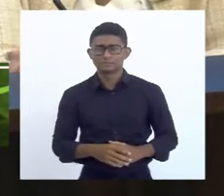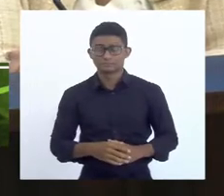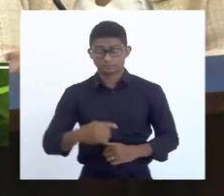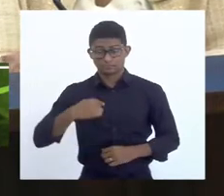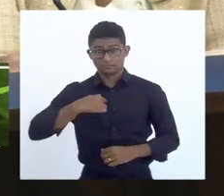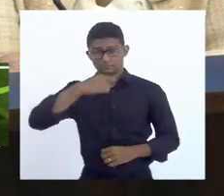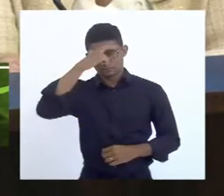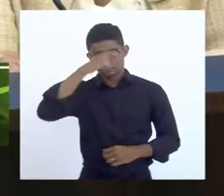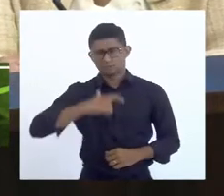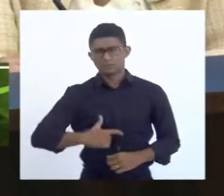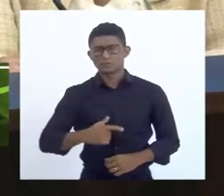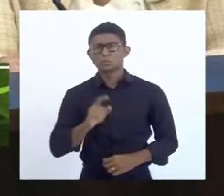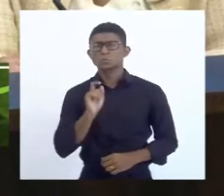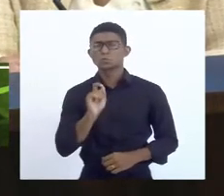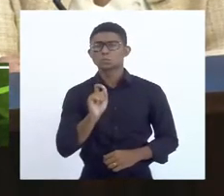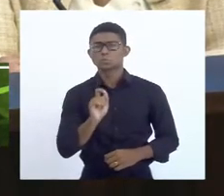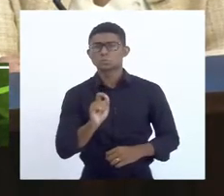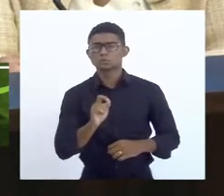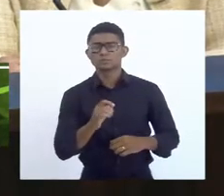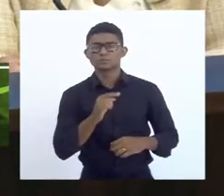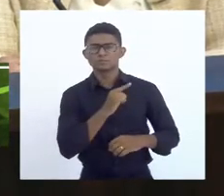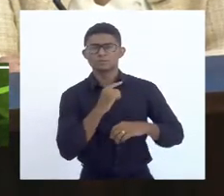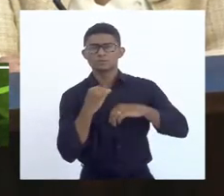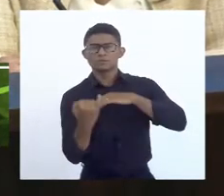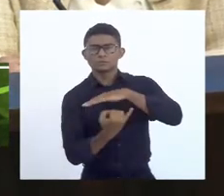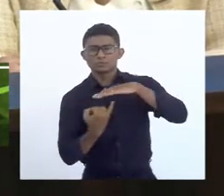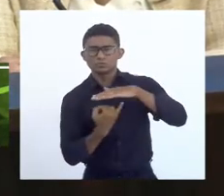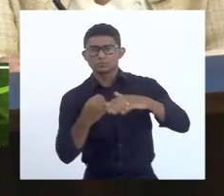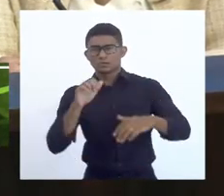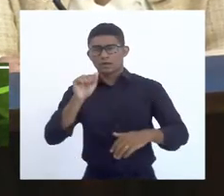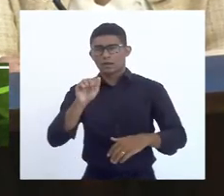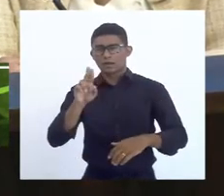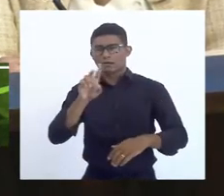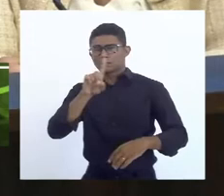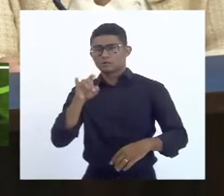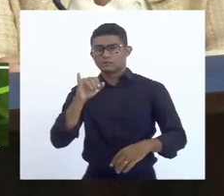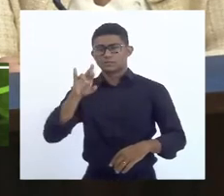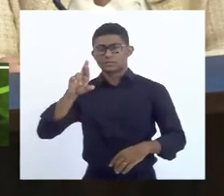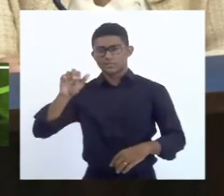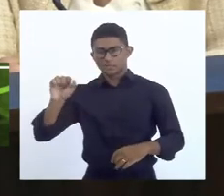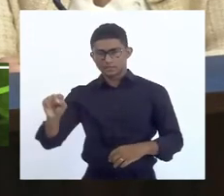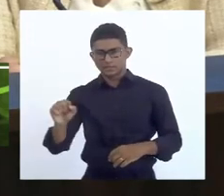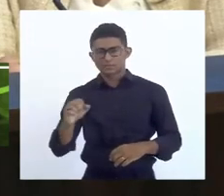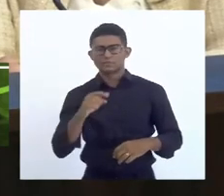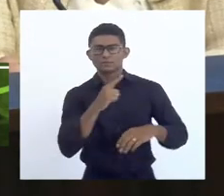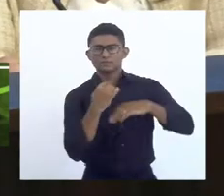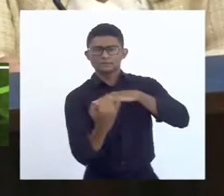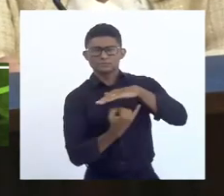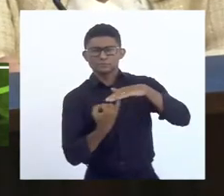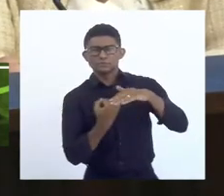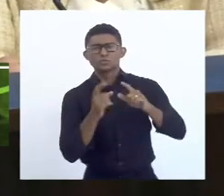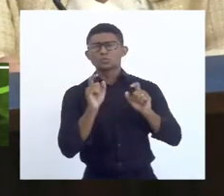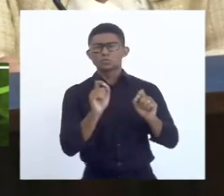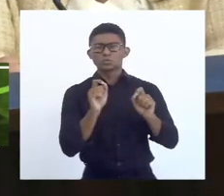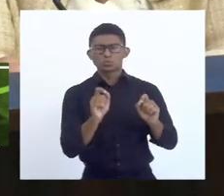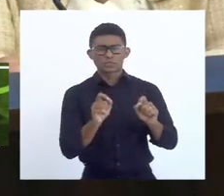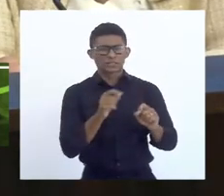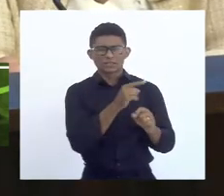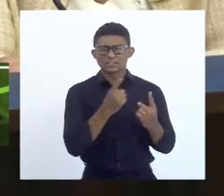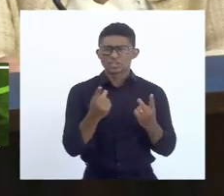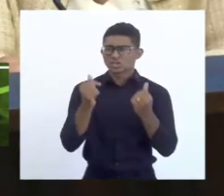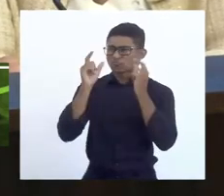Eu integro o Instituto Alziras, que é uma organização, como a enfermeira Regiane falou, sem fins lucrativos, que atua